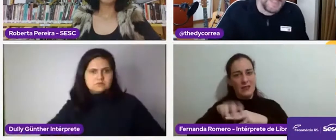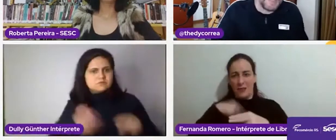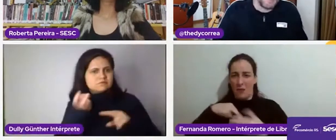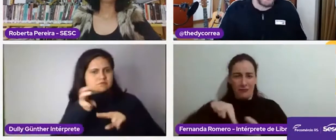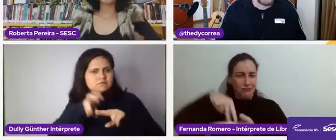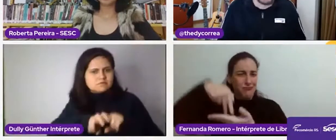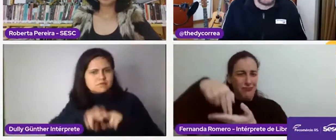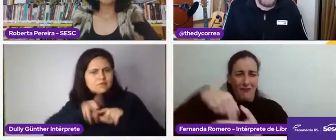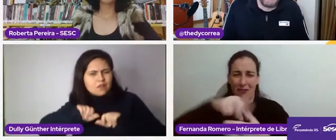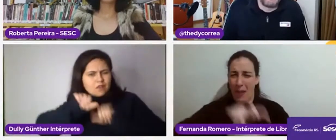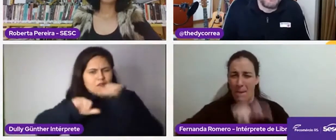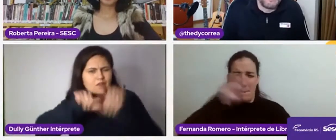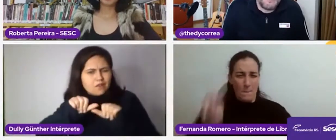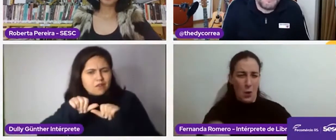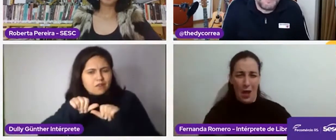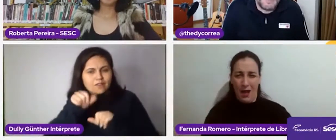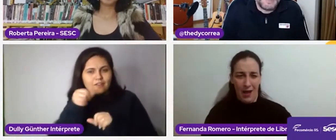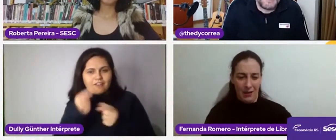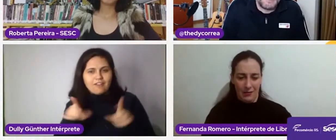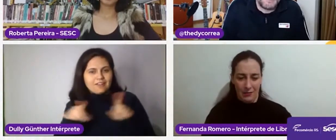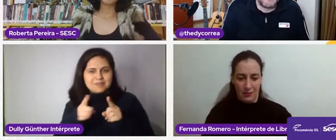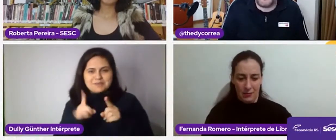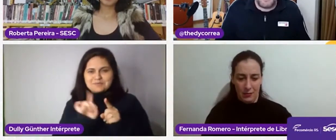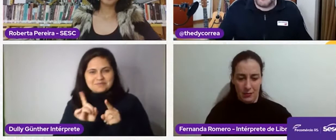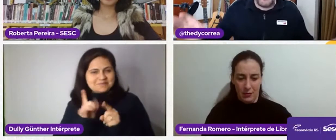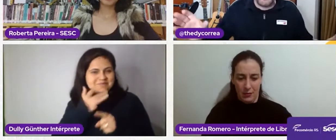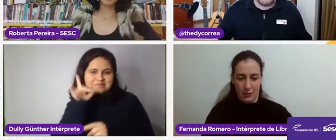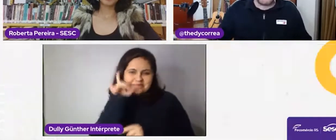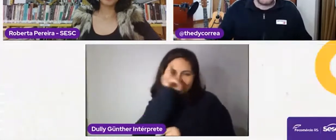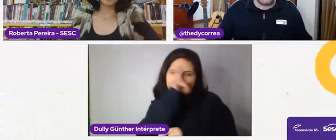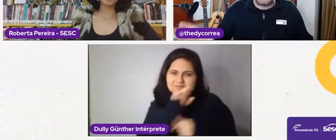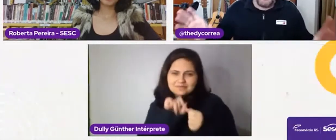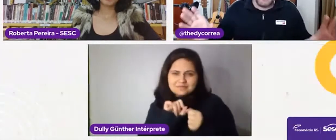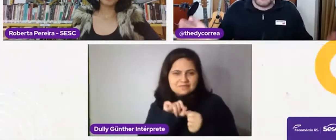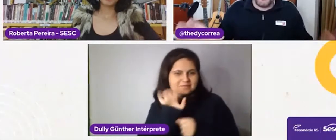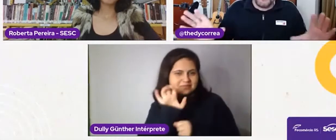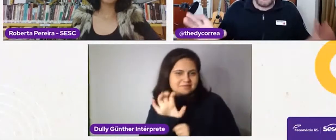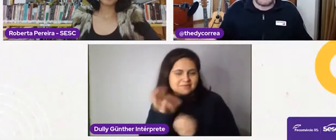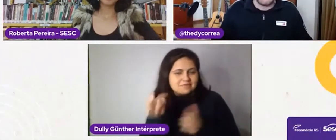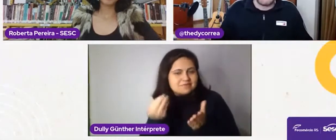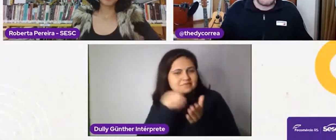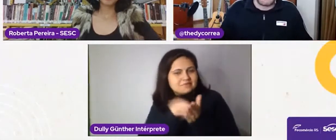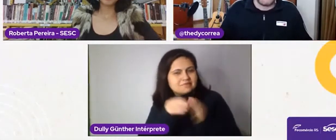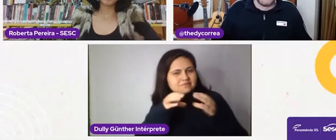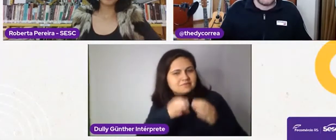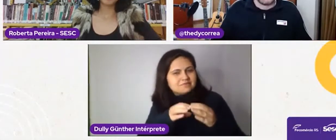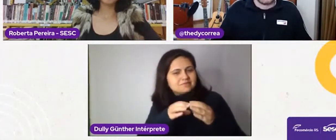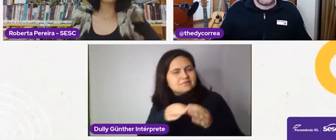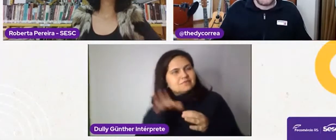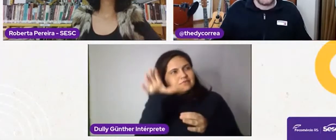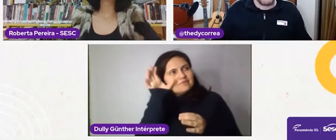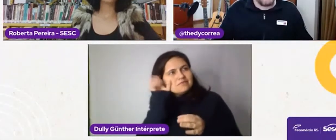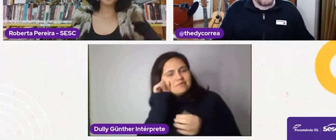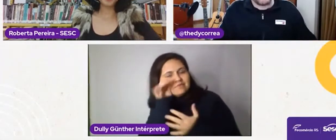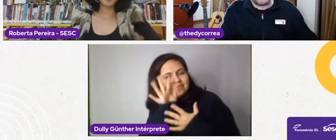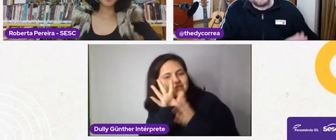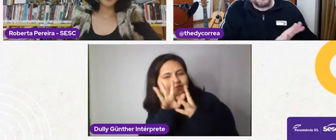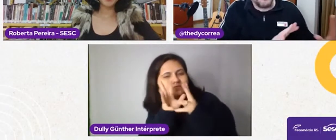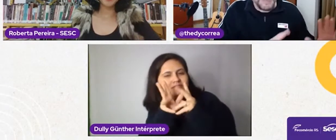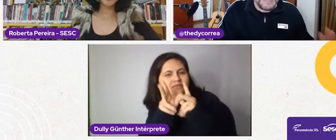pular a música, dificilmente vai fazer isso, entende? Coloca um disco, ouve um lado inteiro, e